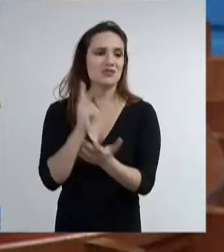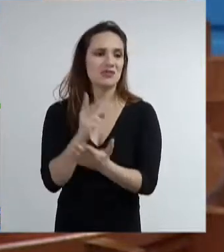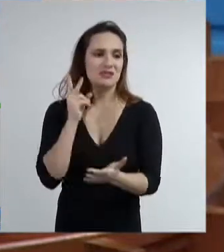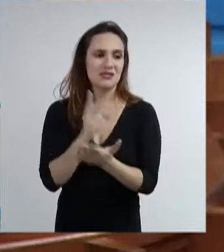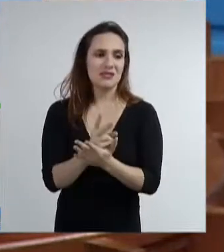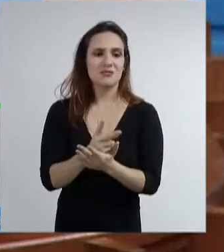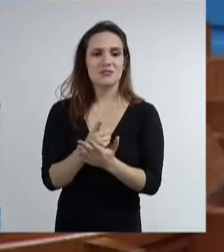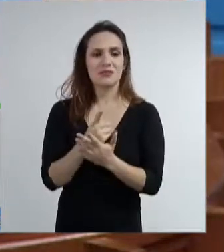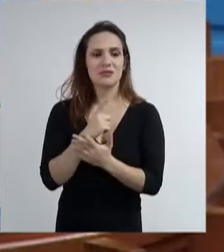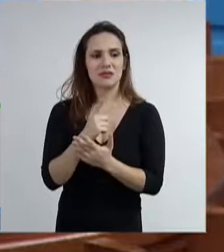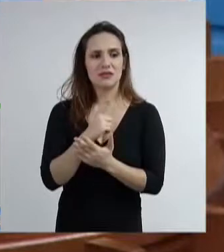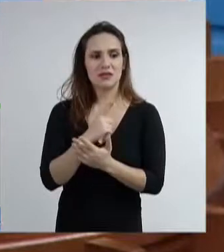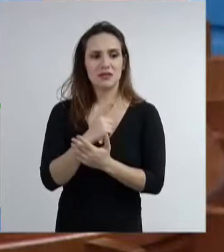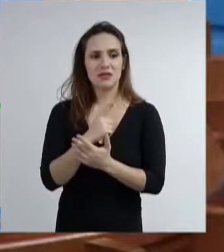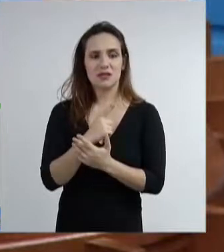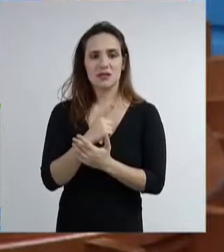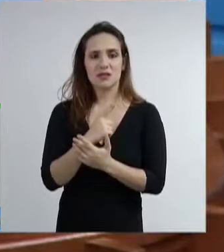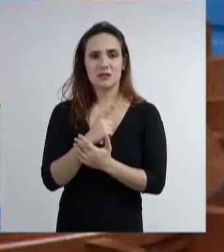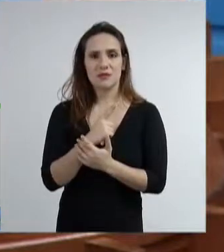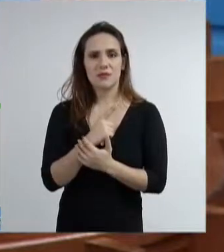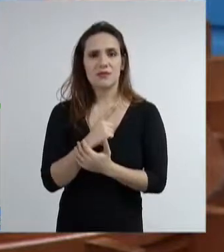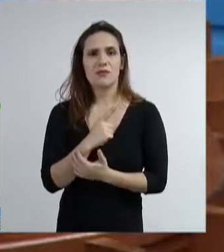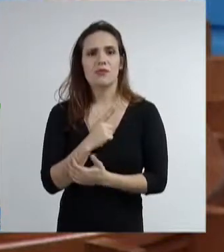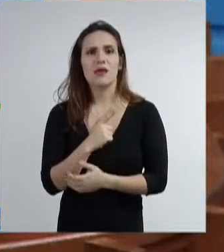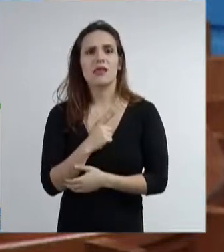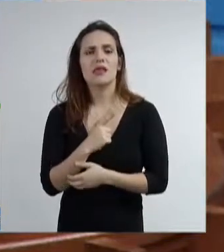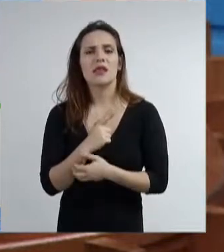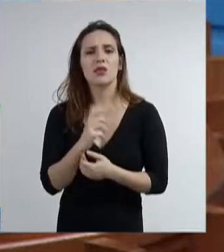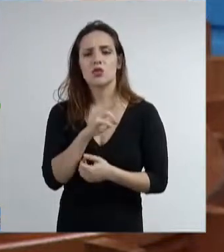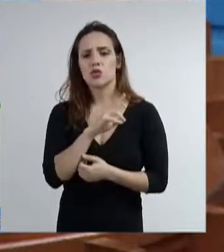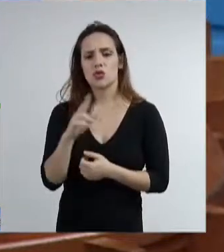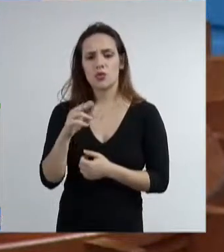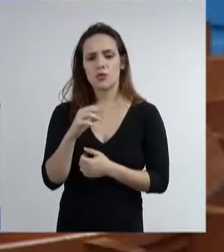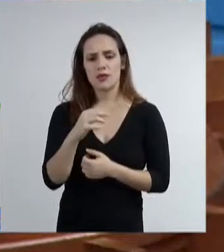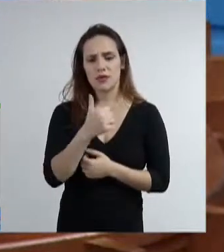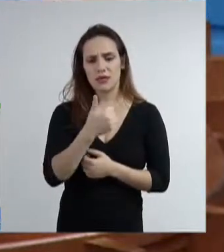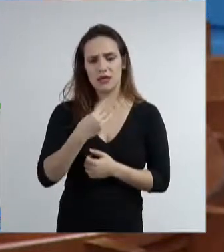pela série da Netflix, Reasons Why.